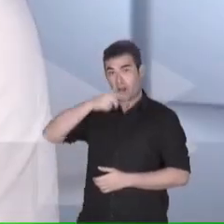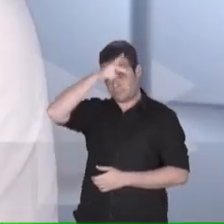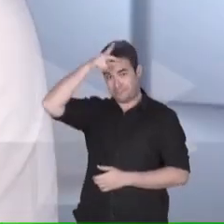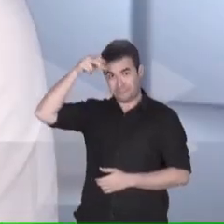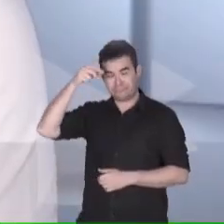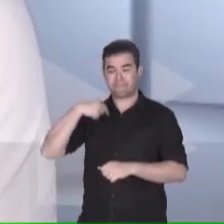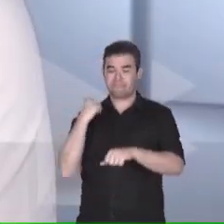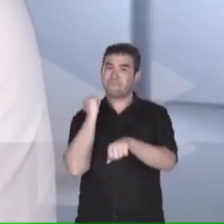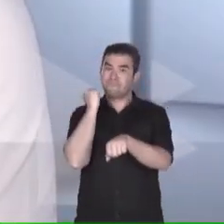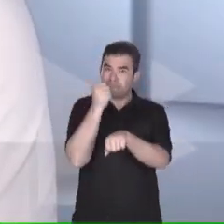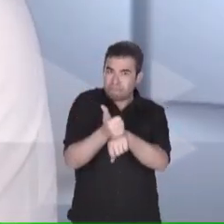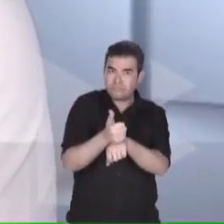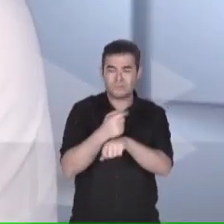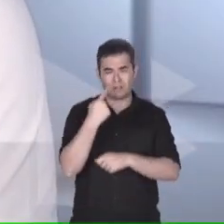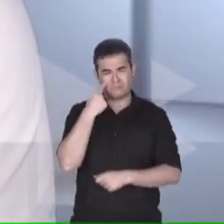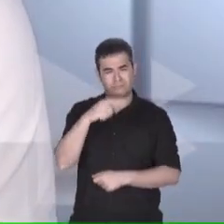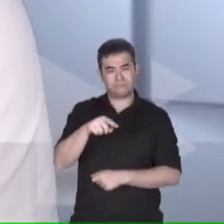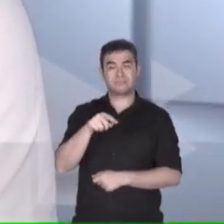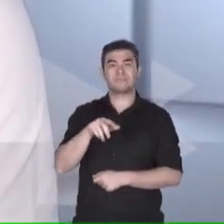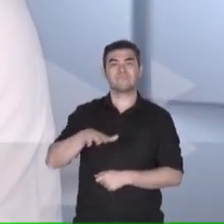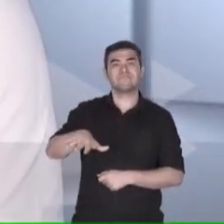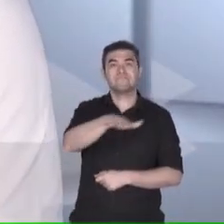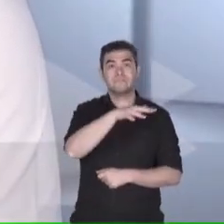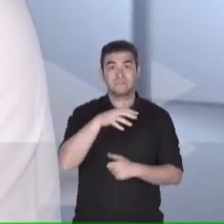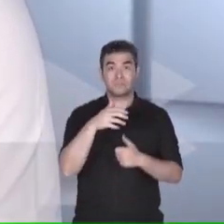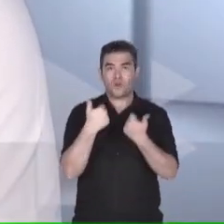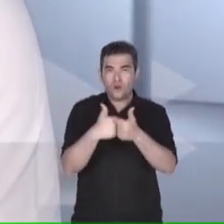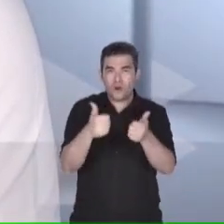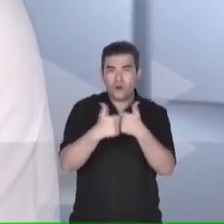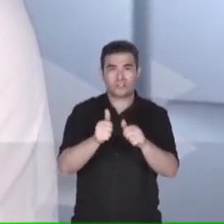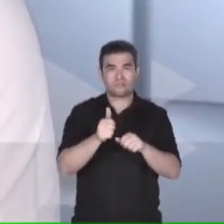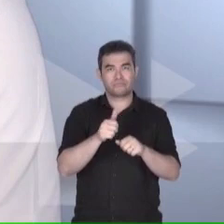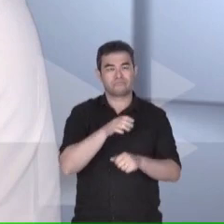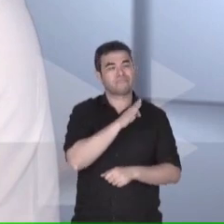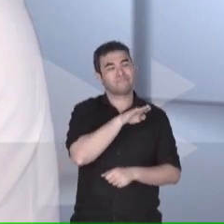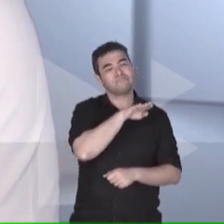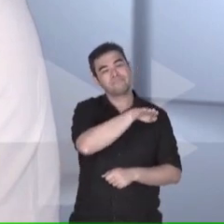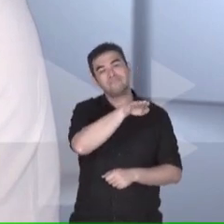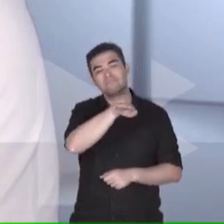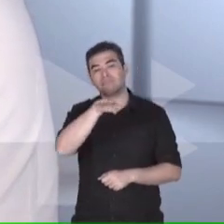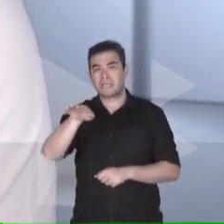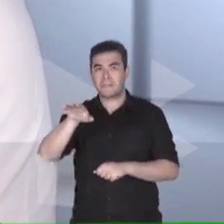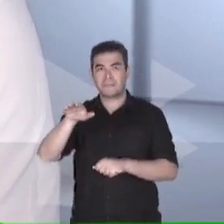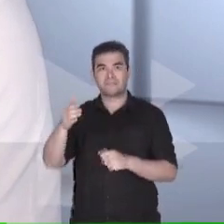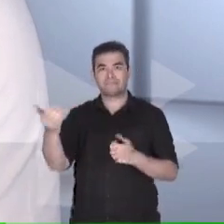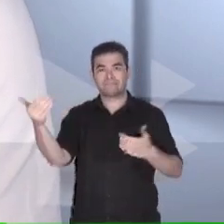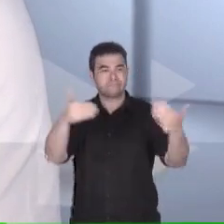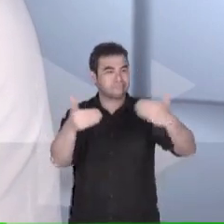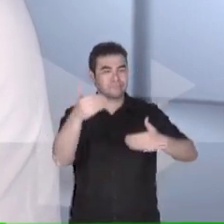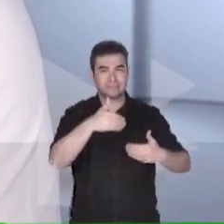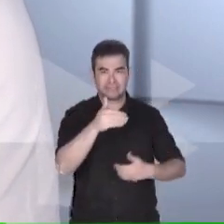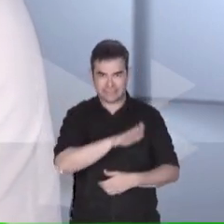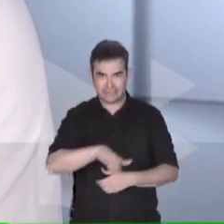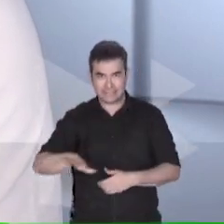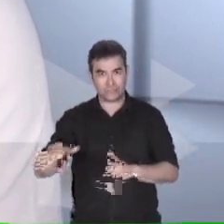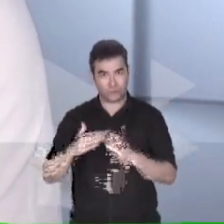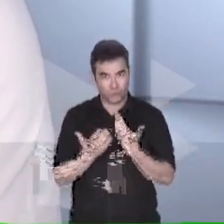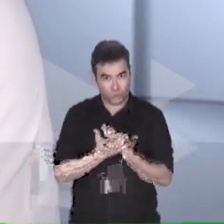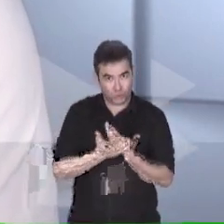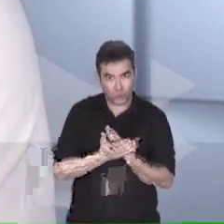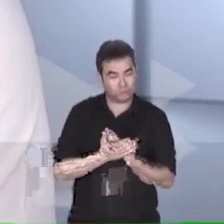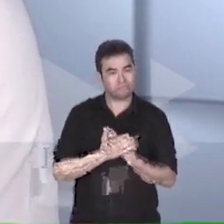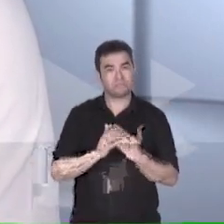Quando eu assumi o transporte escolar, a maioria era terceirizado, né? E a gente, eu já com a minha equipe, a gente